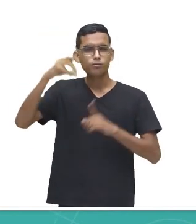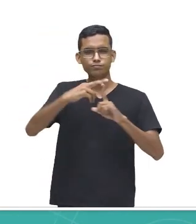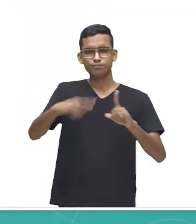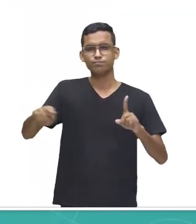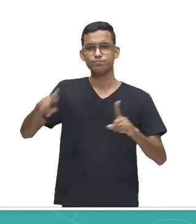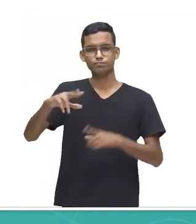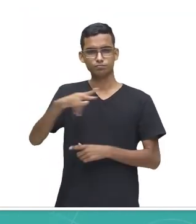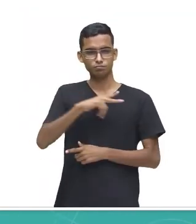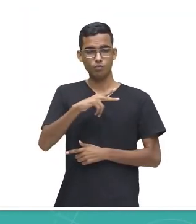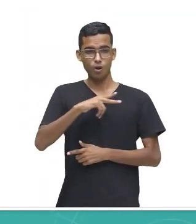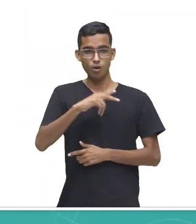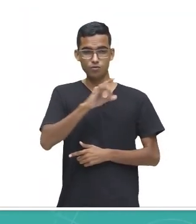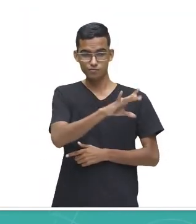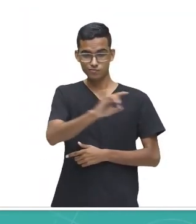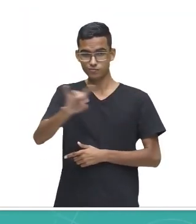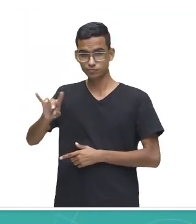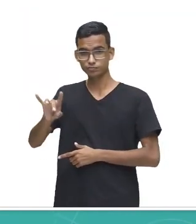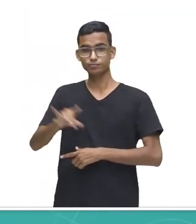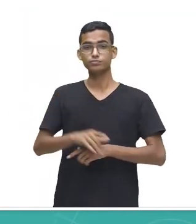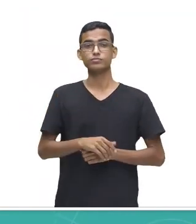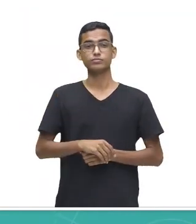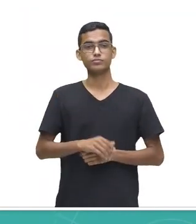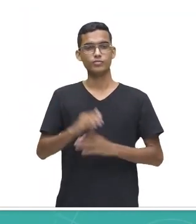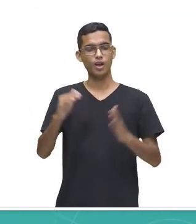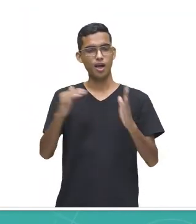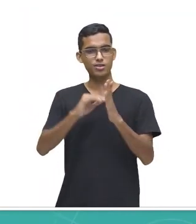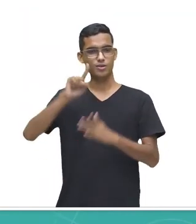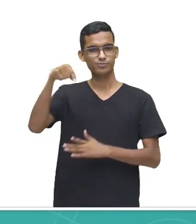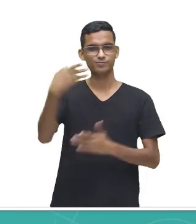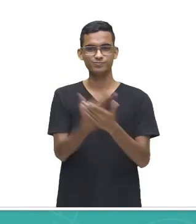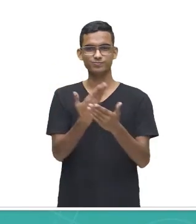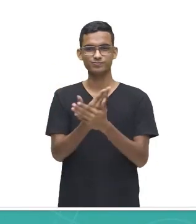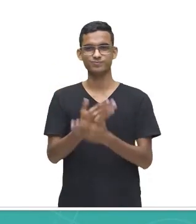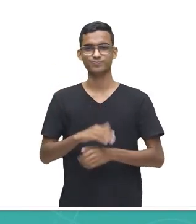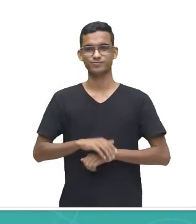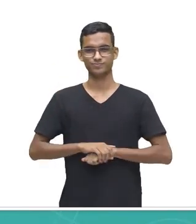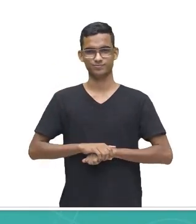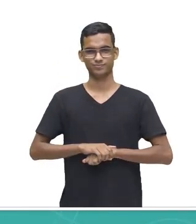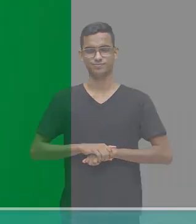religiosa pessoal de cada um. E até a nossa próxima aula.